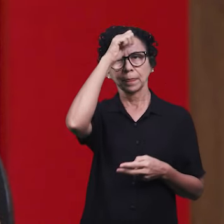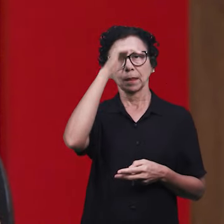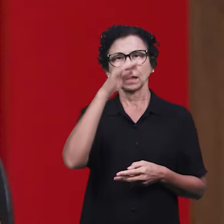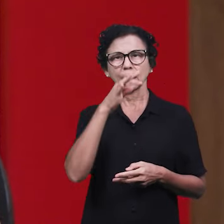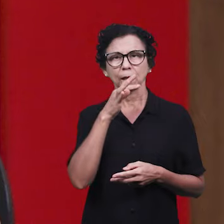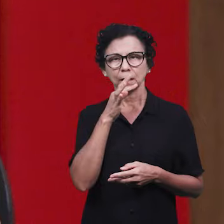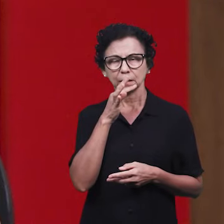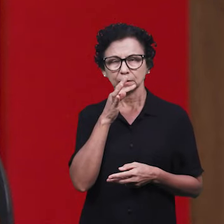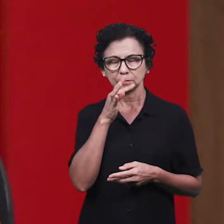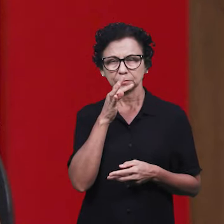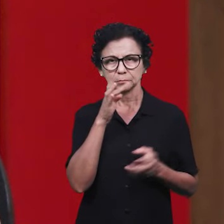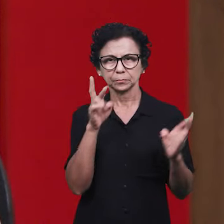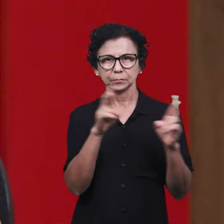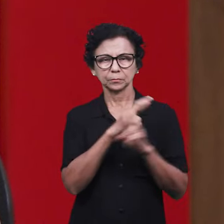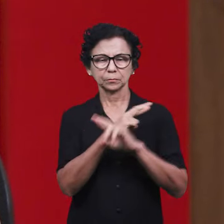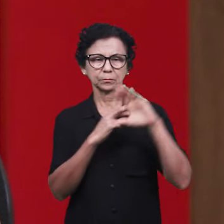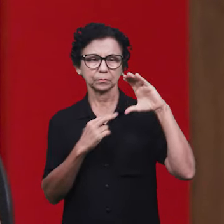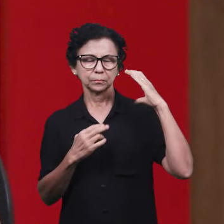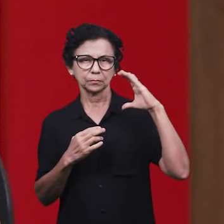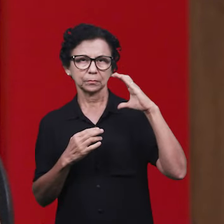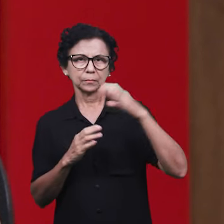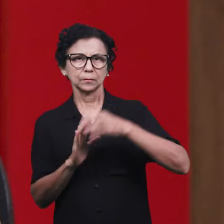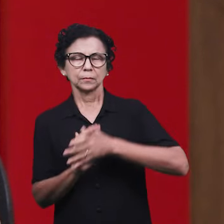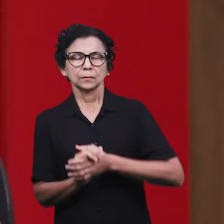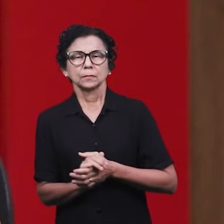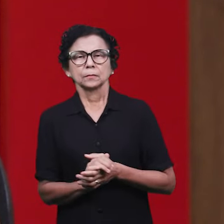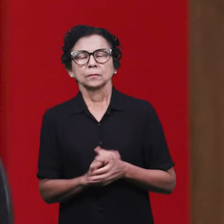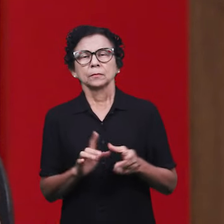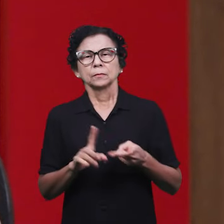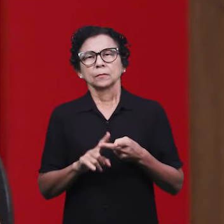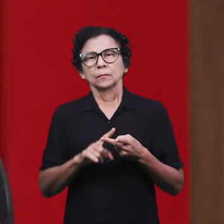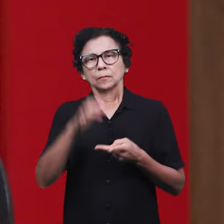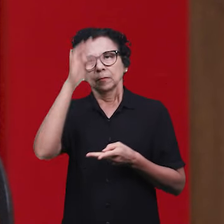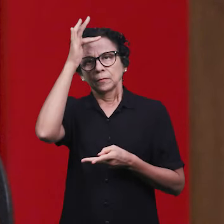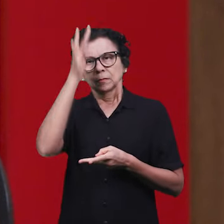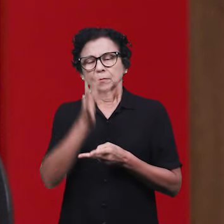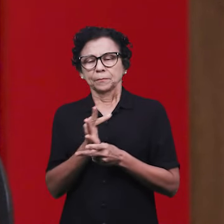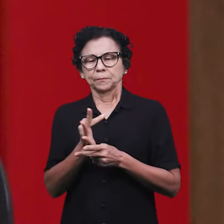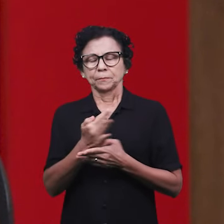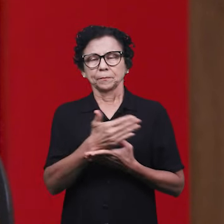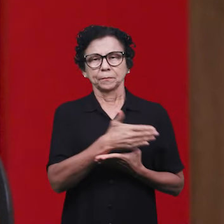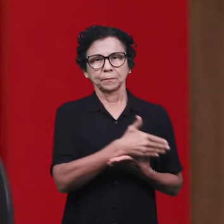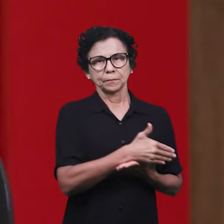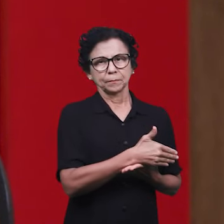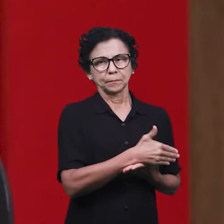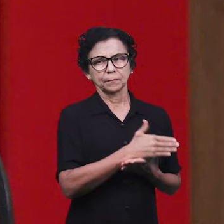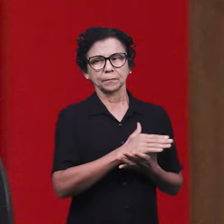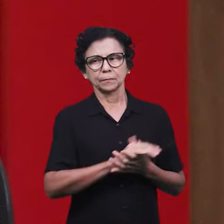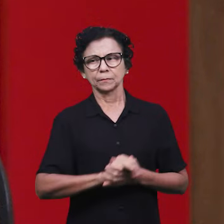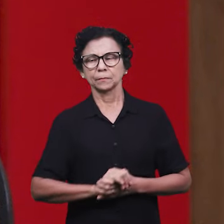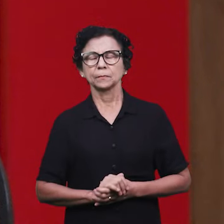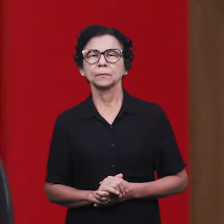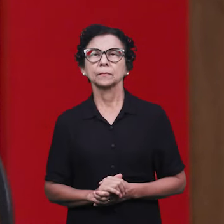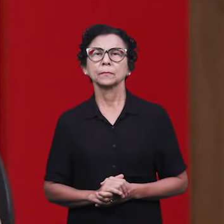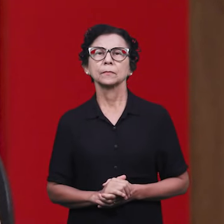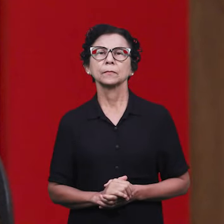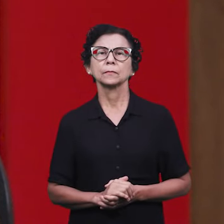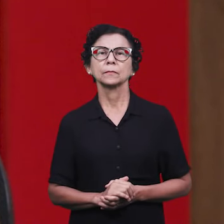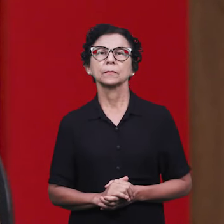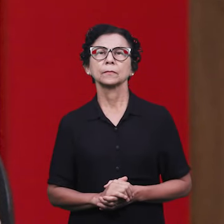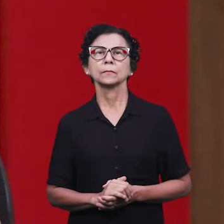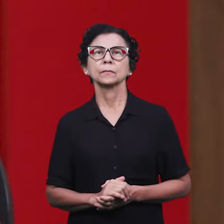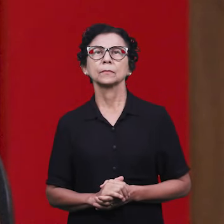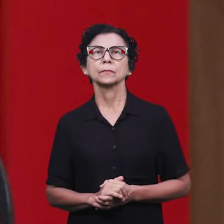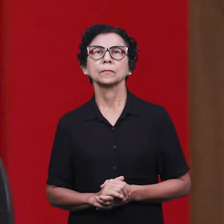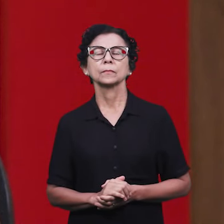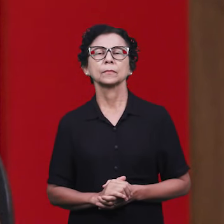científico e da apostasia científica. Então, o ateísmo científico hoje, o que ele vem? Ele vem para tentar impedir, como